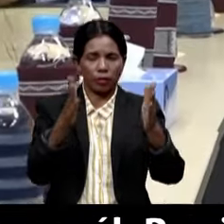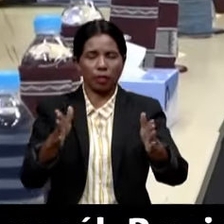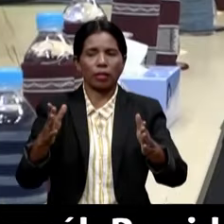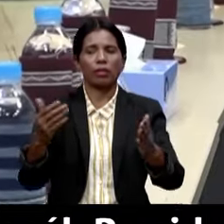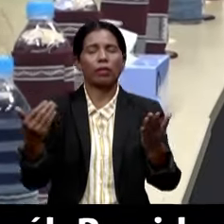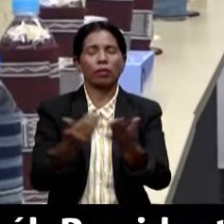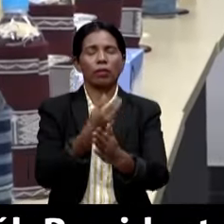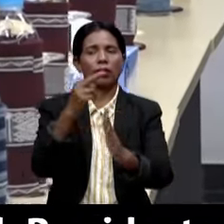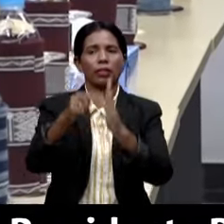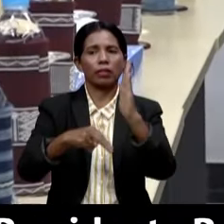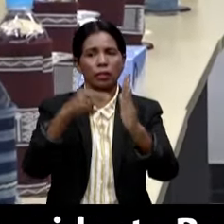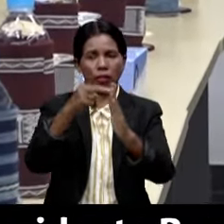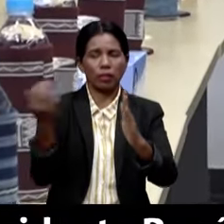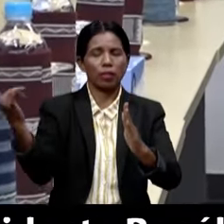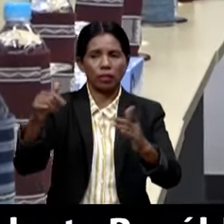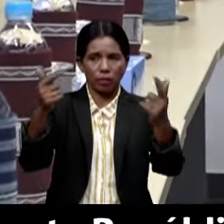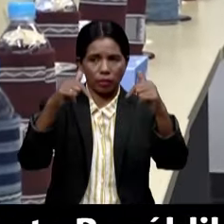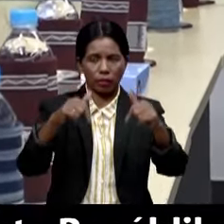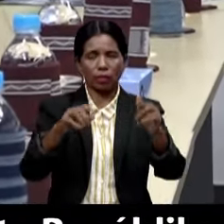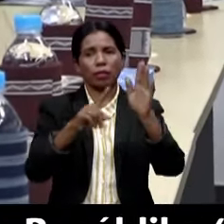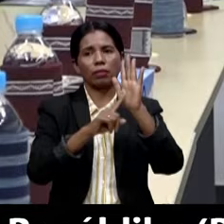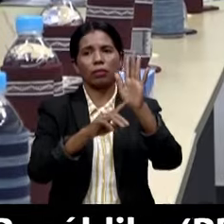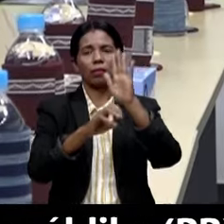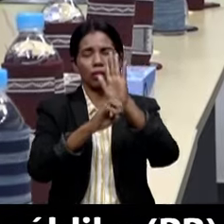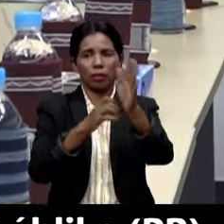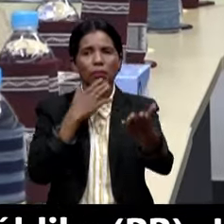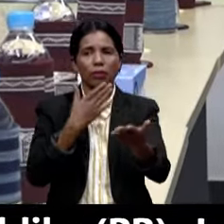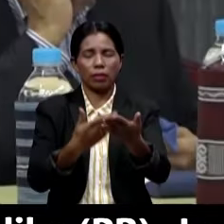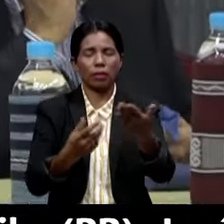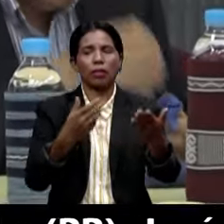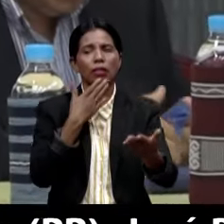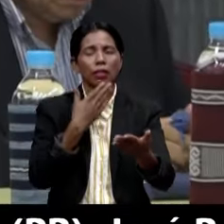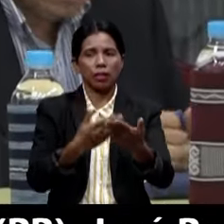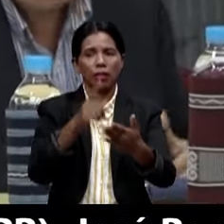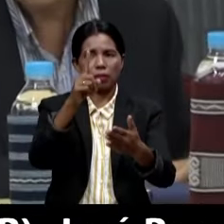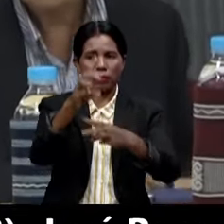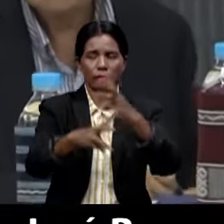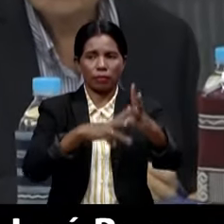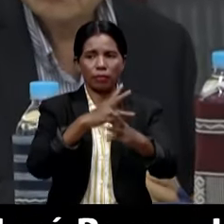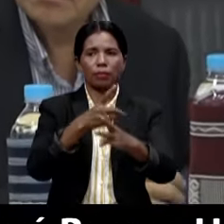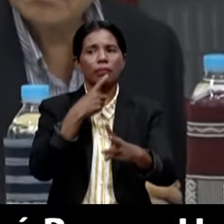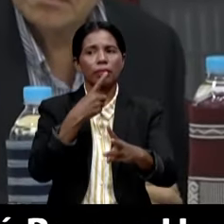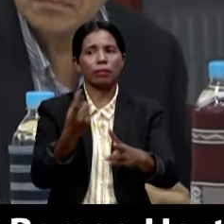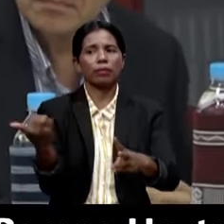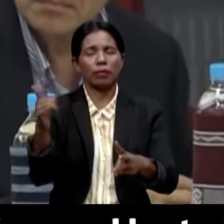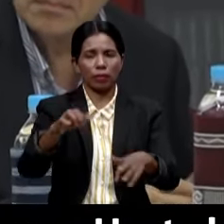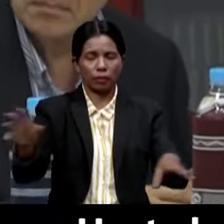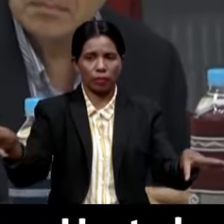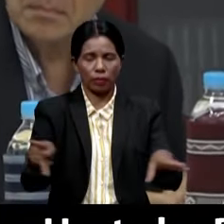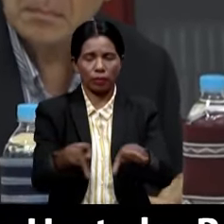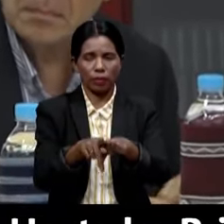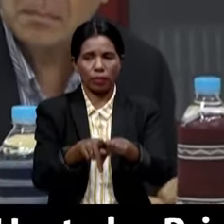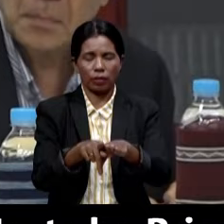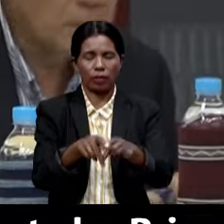mais, né, exemplo de dia que deves ir para o mundo, por dia em cada, ou ser nem a participação, ou ser